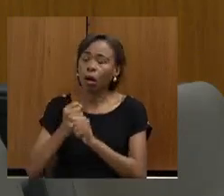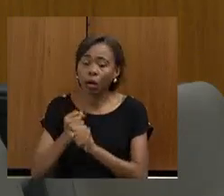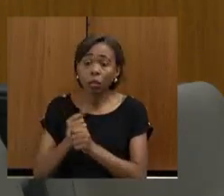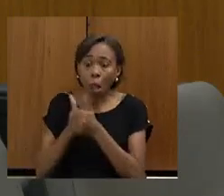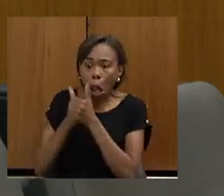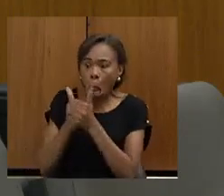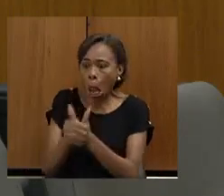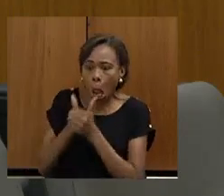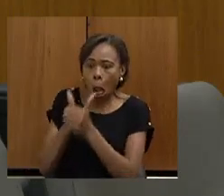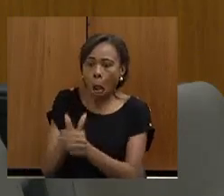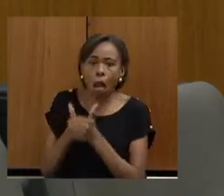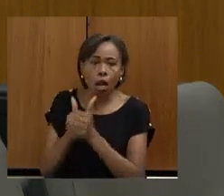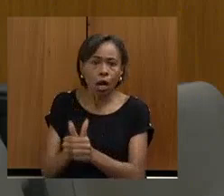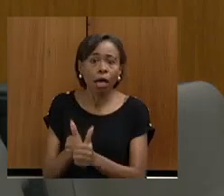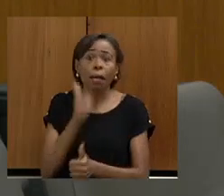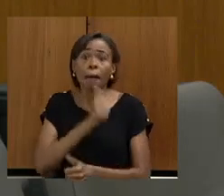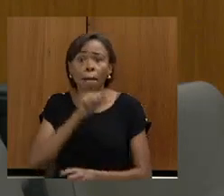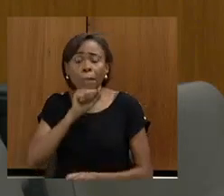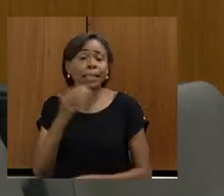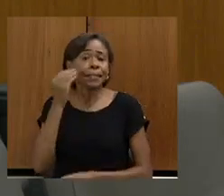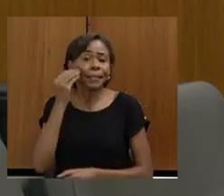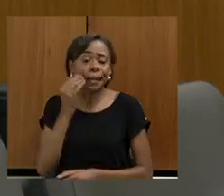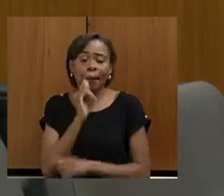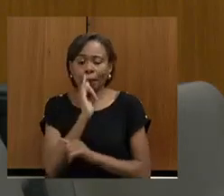a mãe lutando para ser ouvida, e não era.